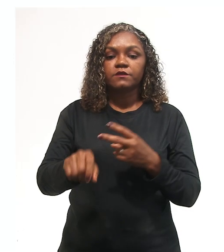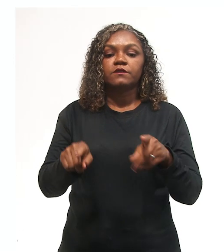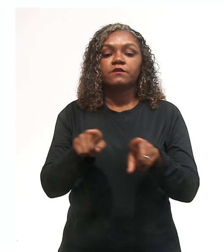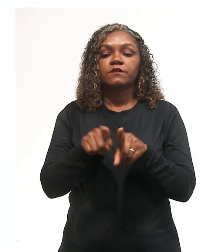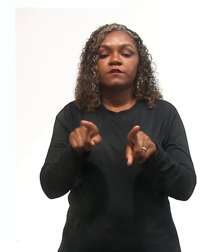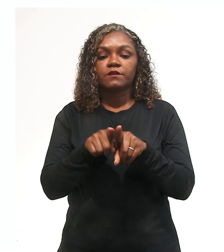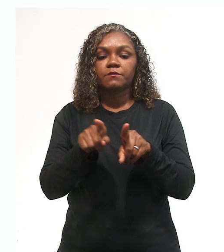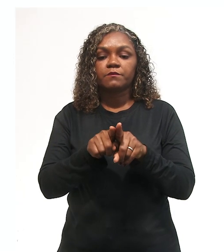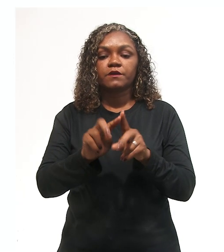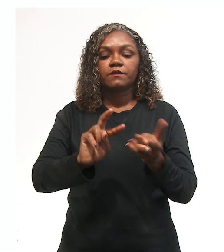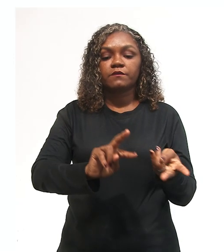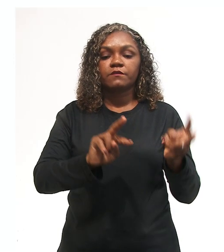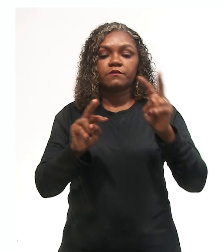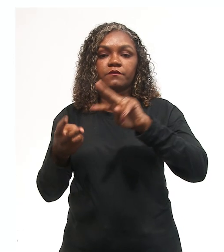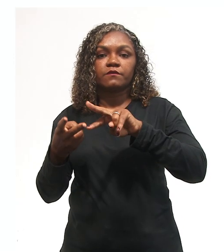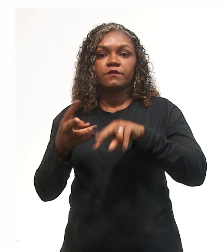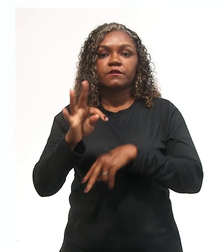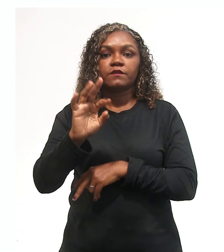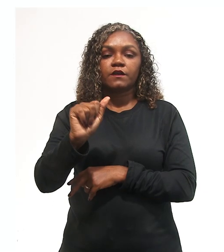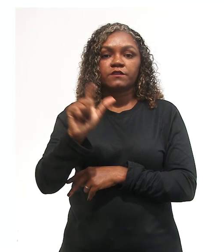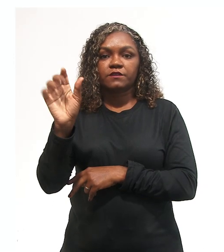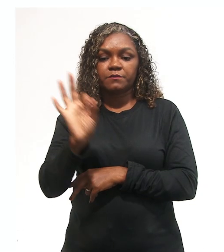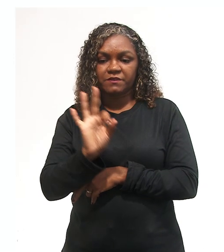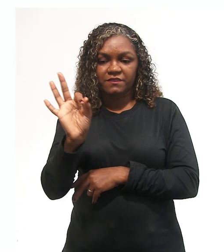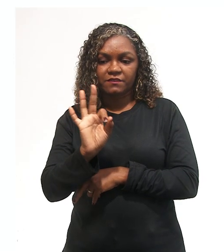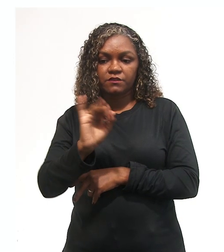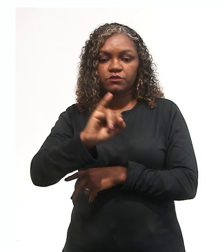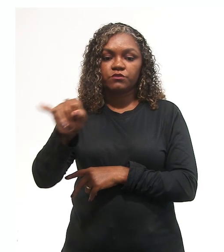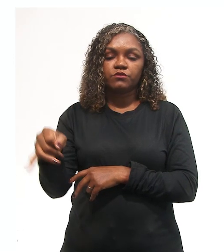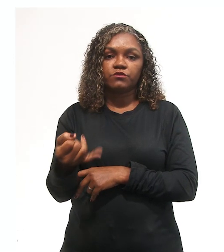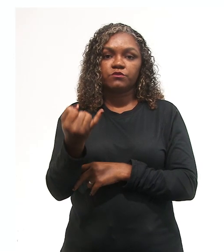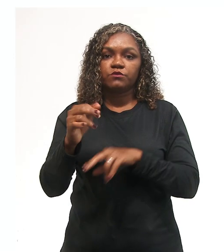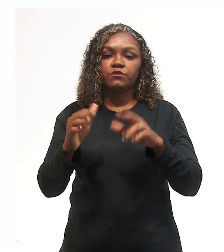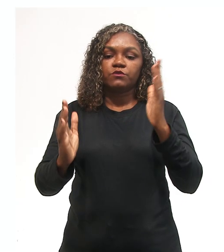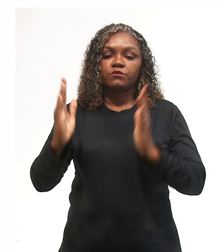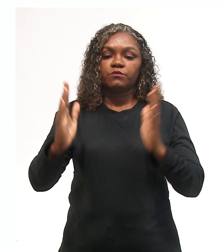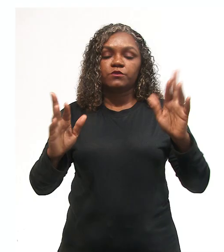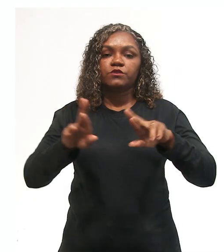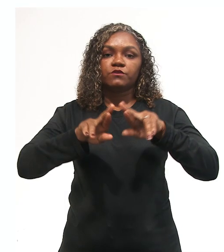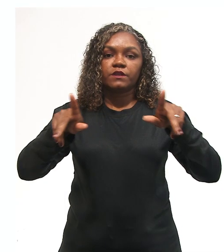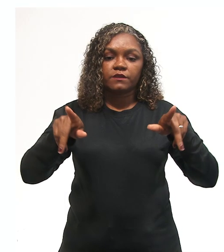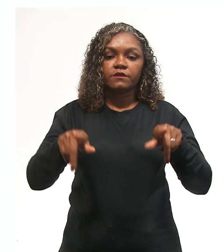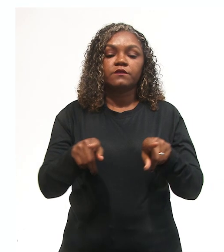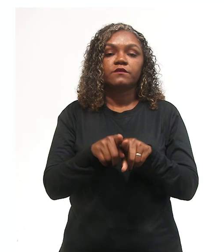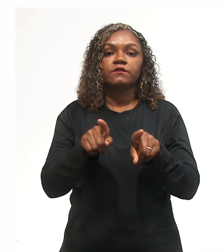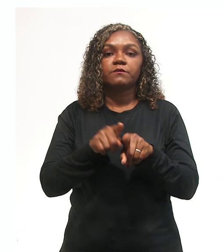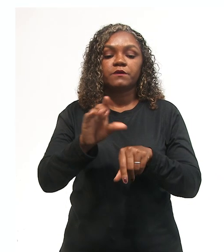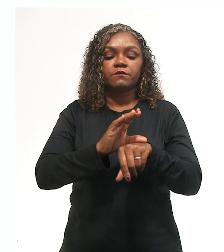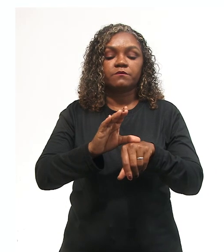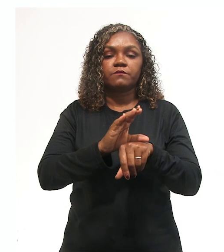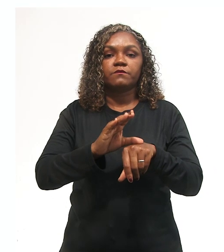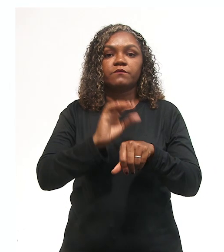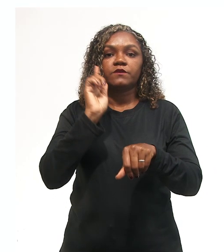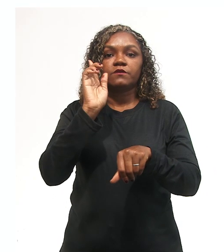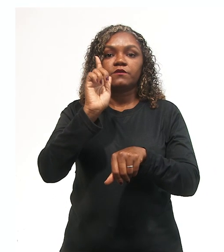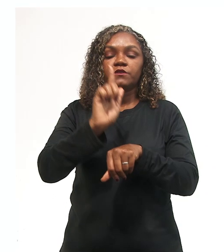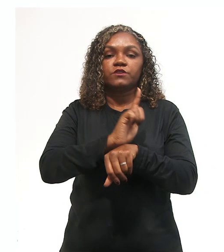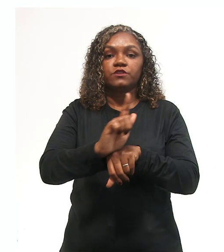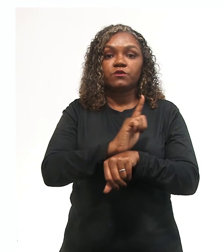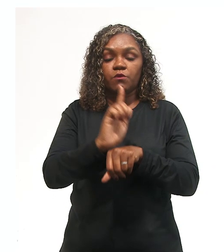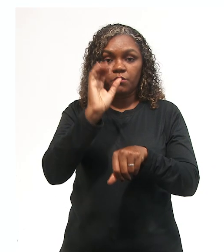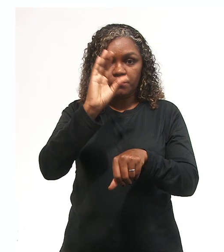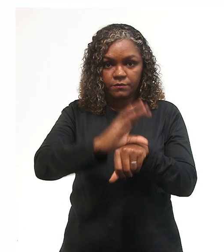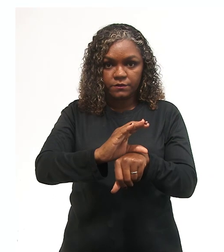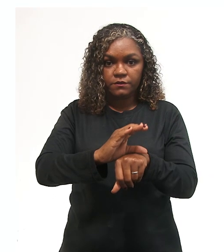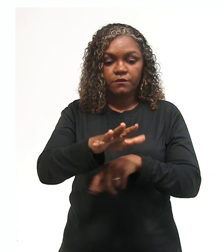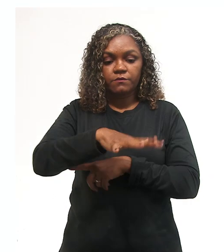entre diferentes períodos e aplicar o conhecimento nos contextos de gestão financeira e comercial. Taxa de juros, né? Como nós